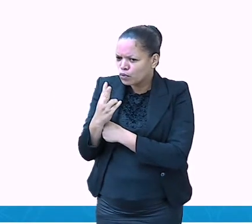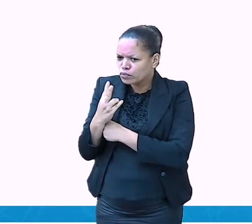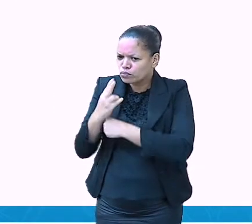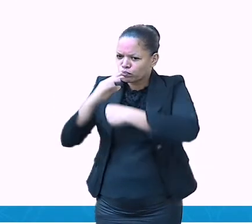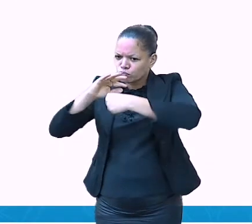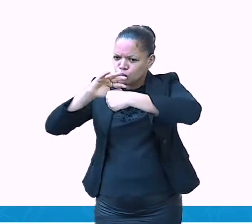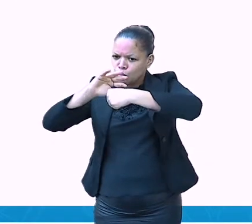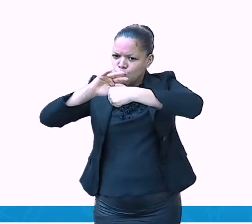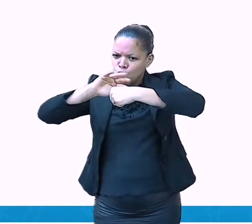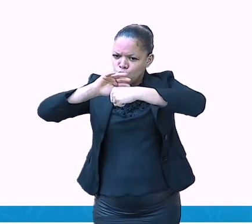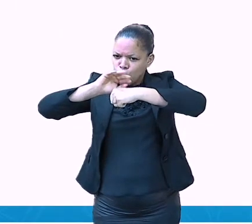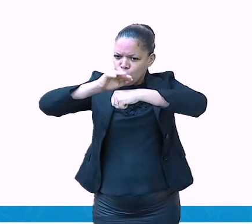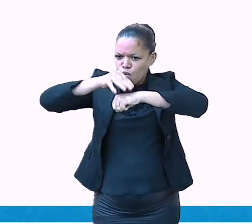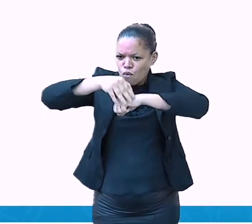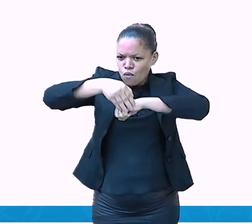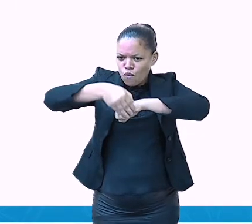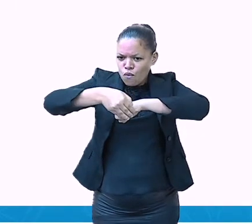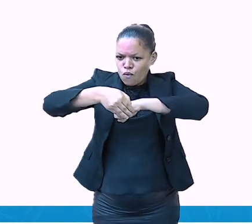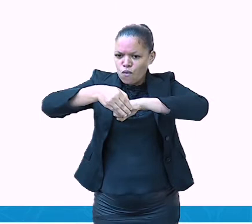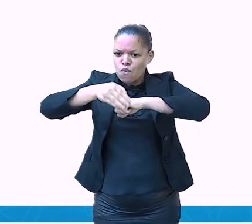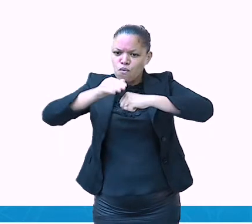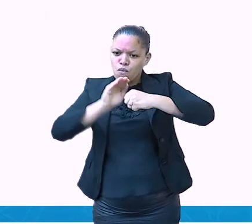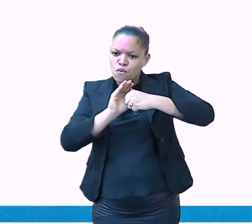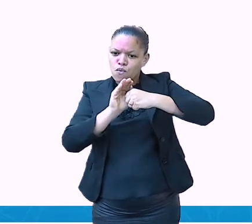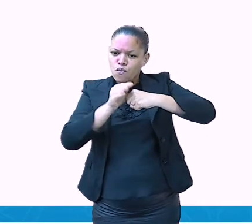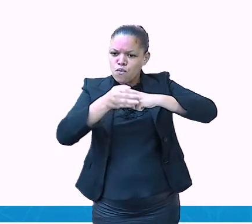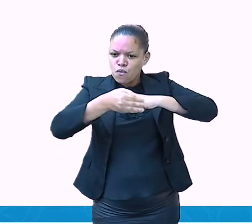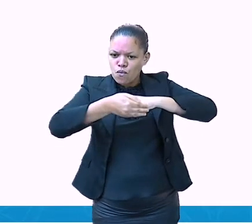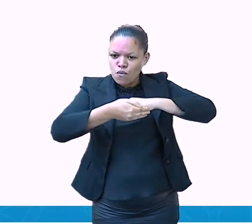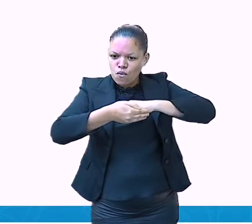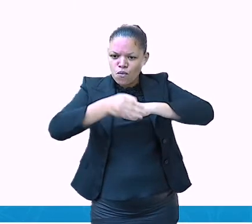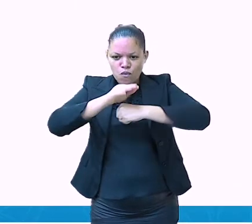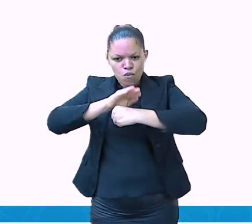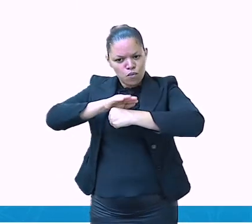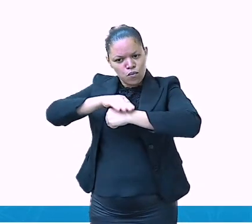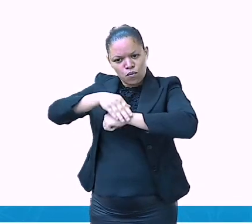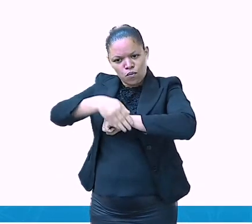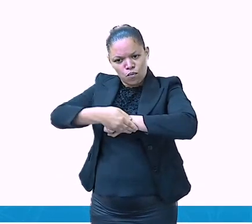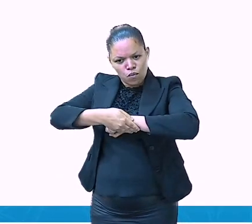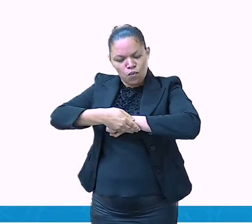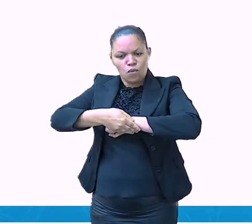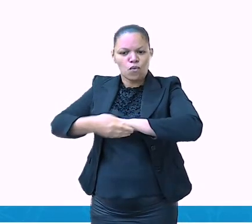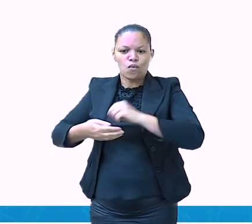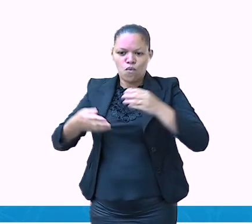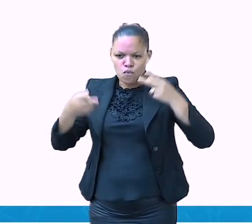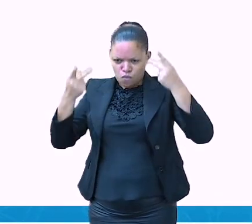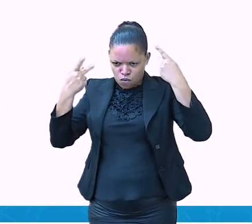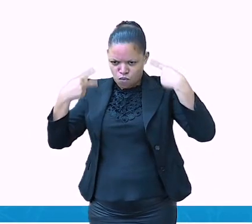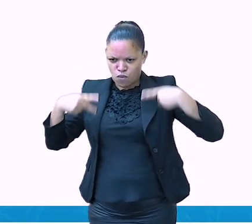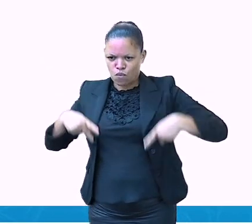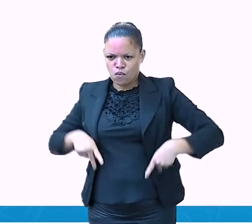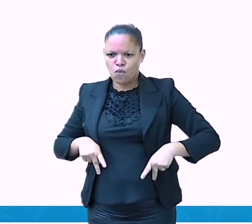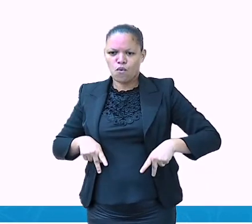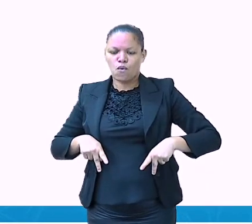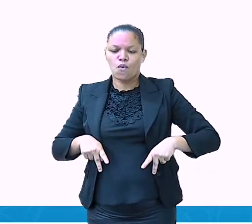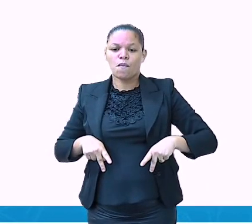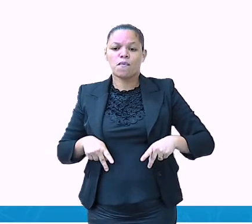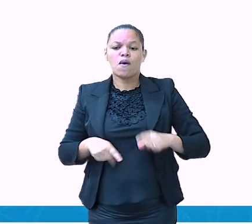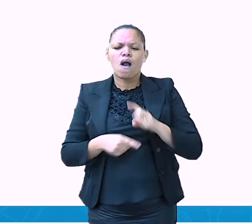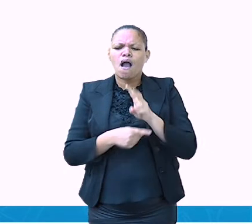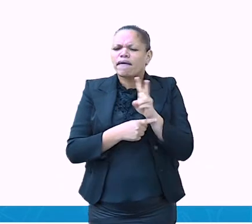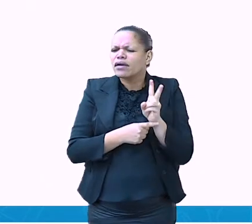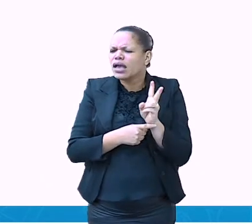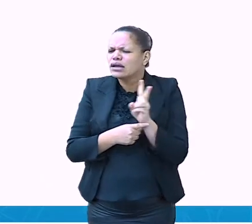impermeável, tá? Que fica por cima do corpo deles. E essa proteção